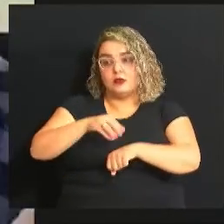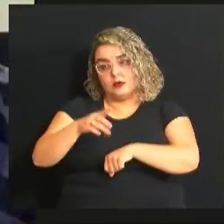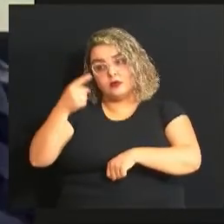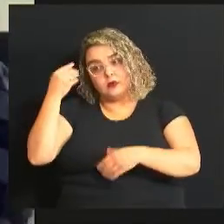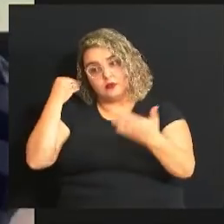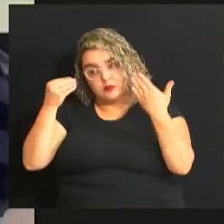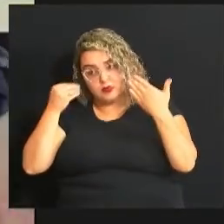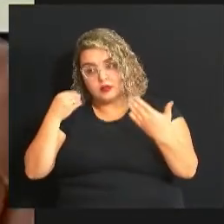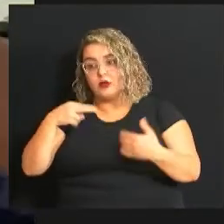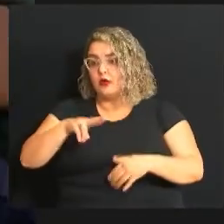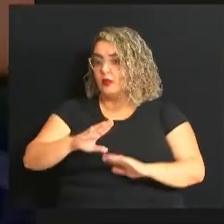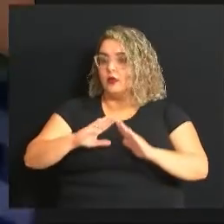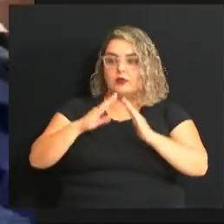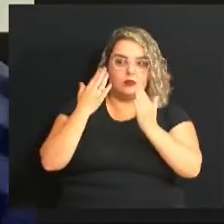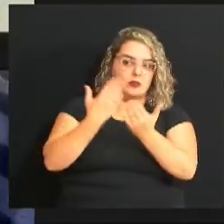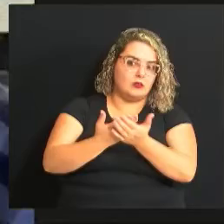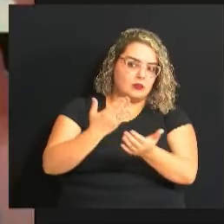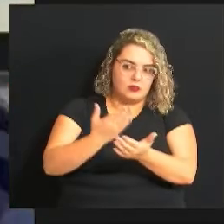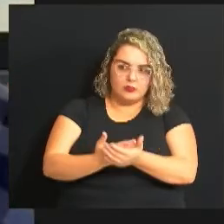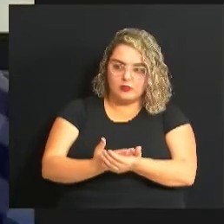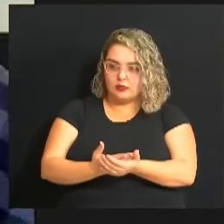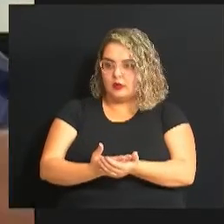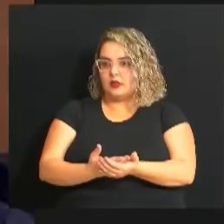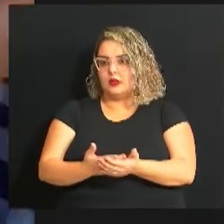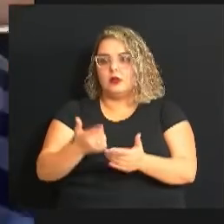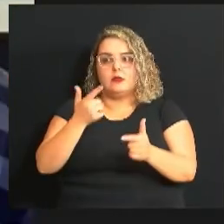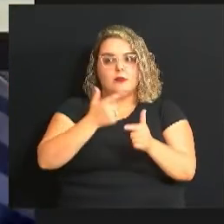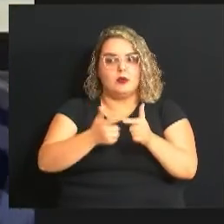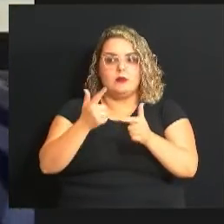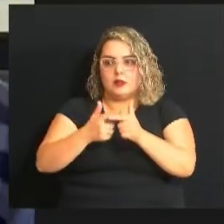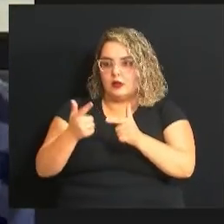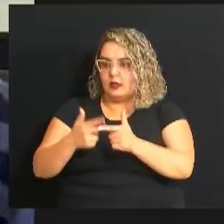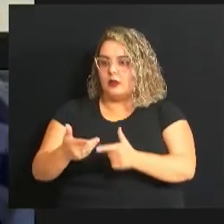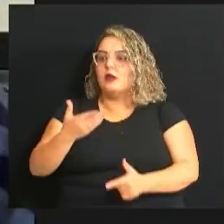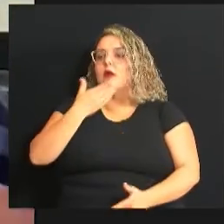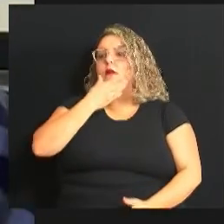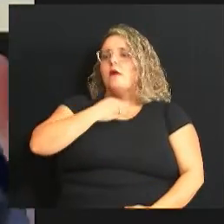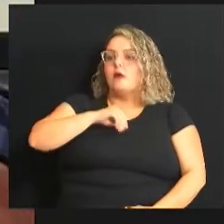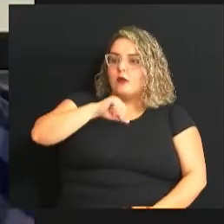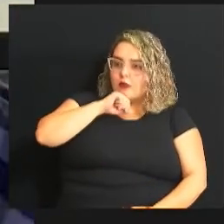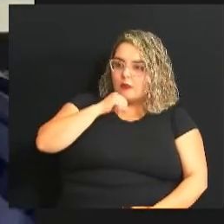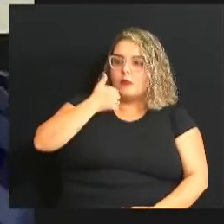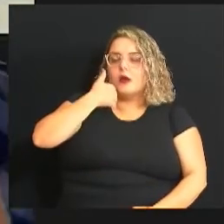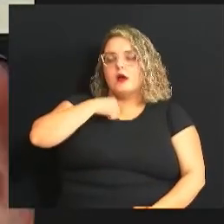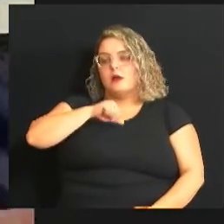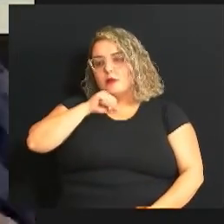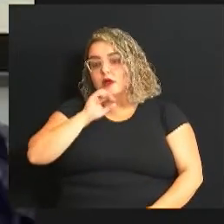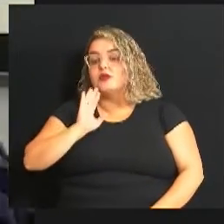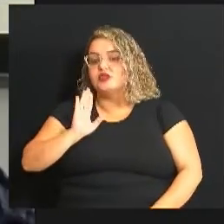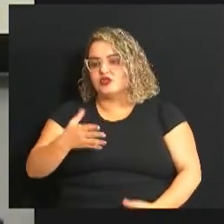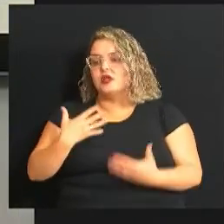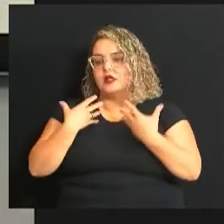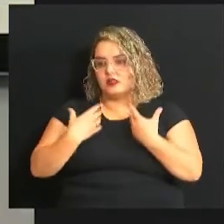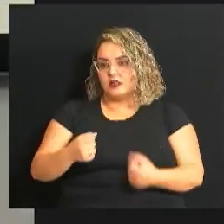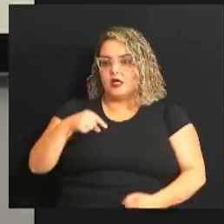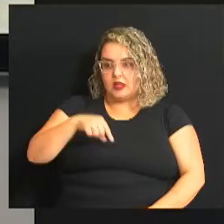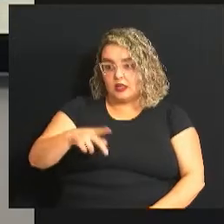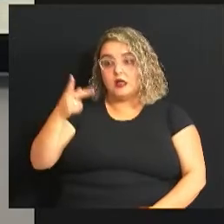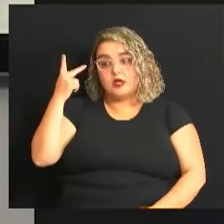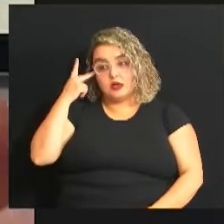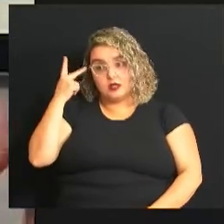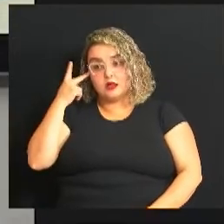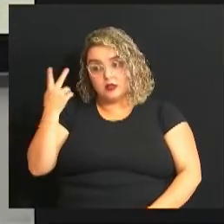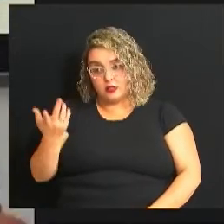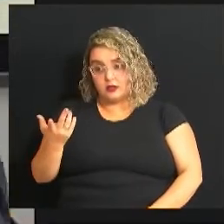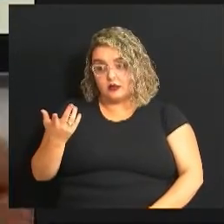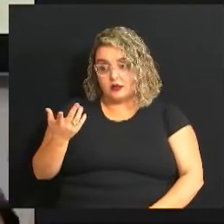de uma escola que já tiver a criança dando muito problema, então os pais já aceitaram aquela condição. Então, pelo menos aqui em São Paulo, que é de onde eu falo, eu não